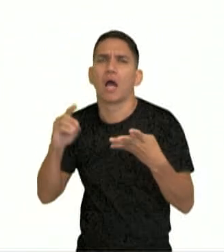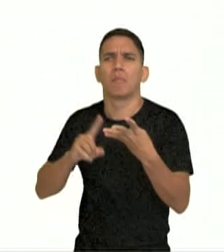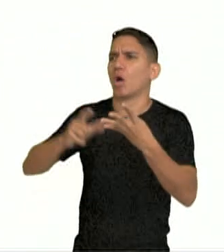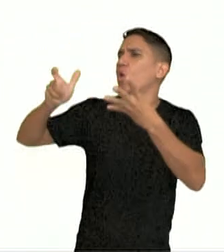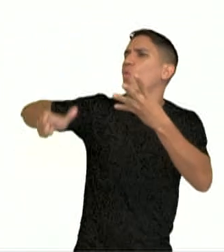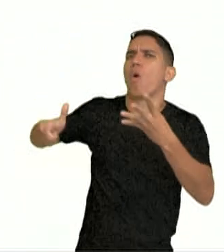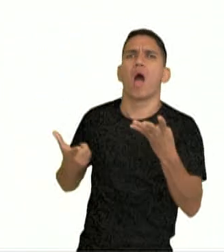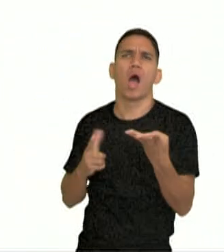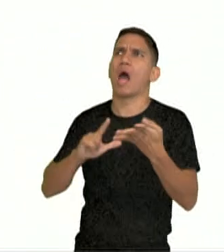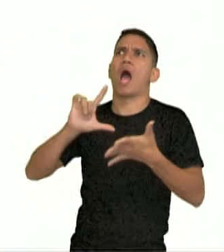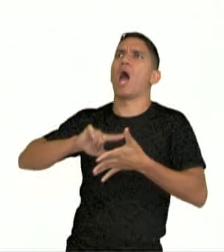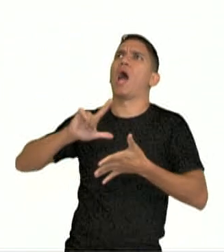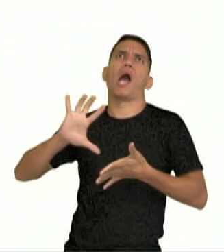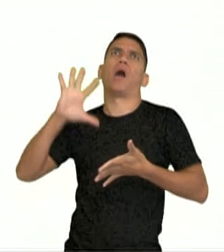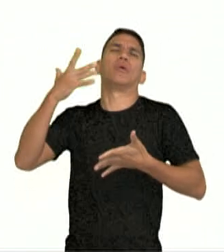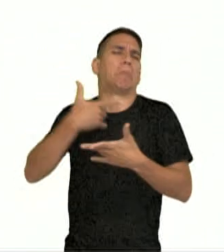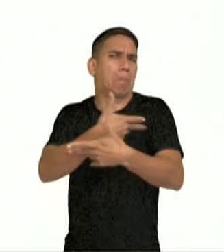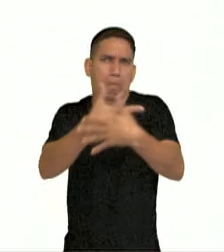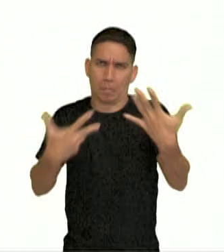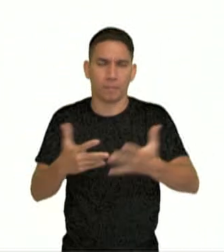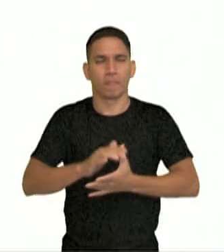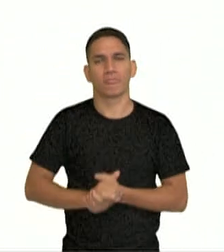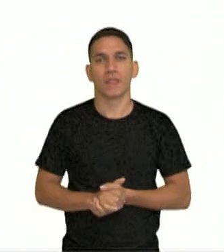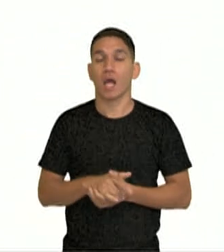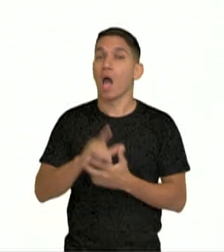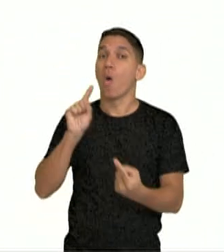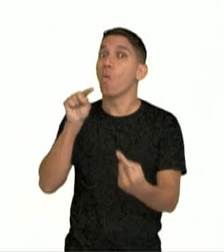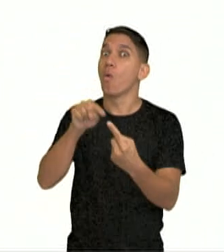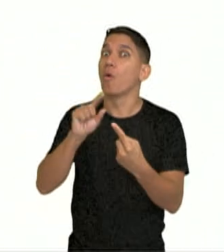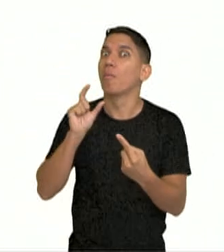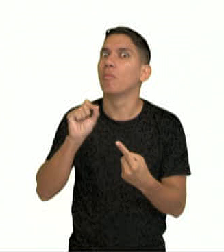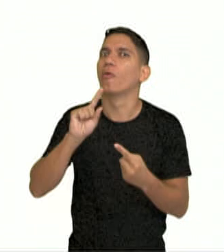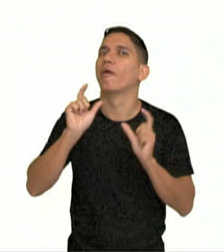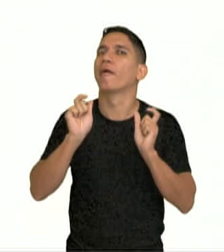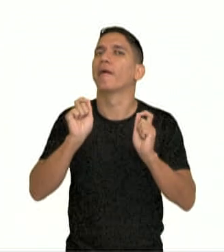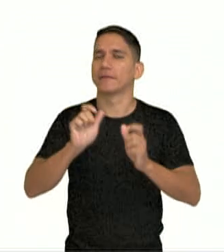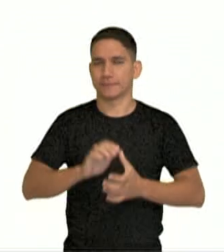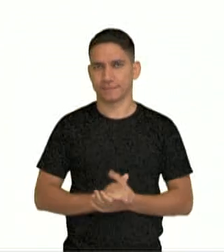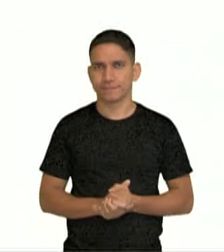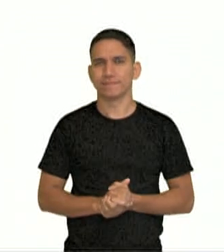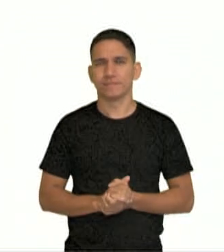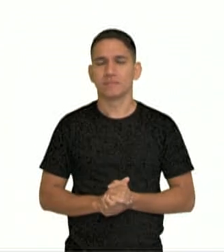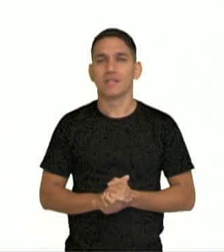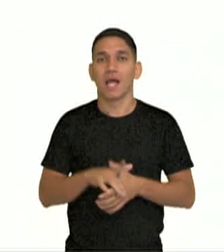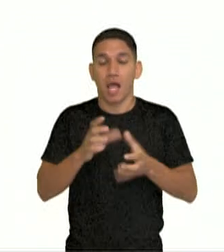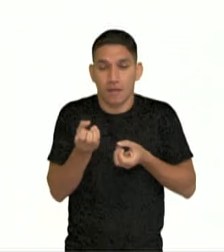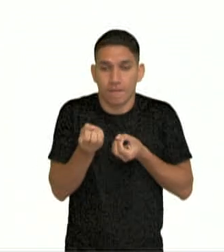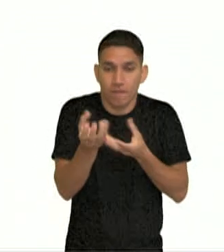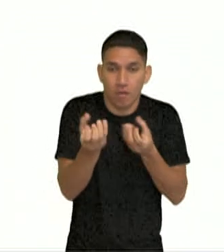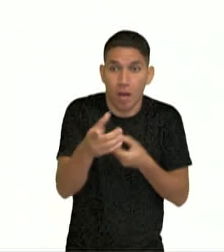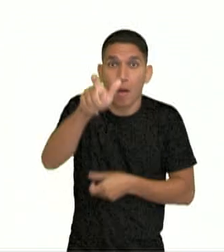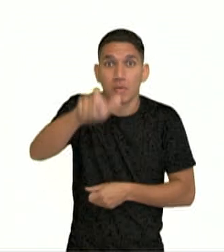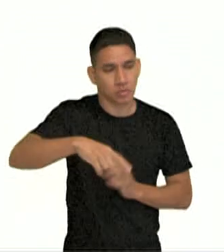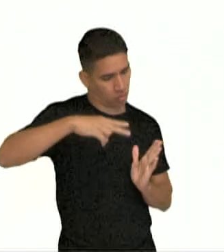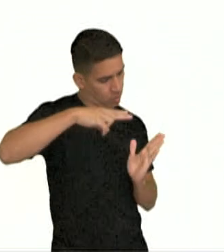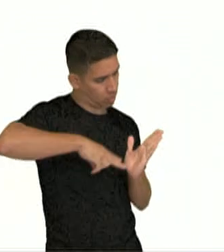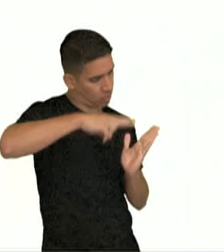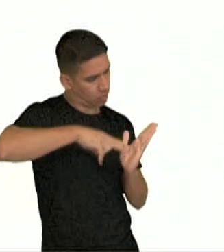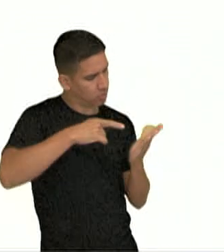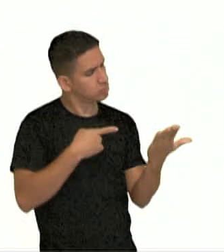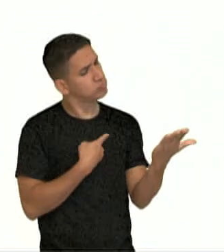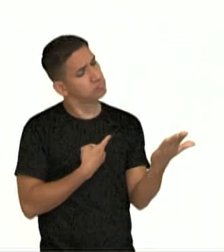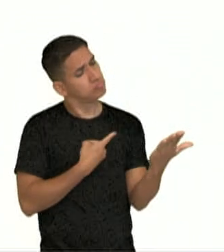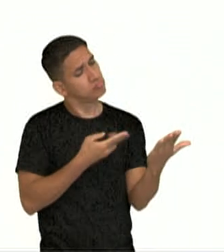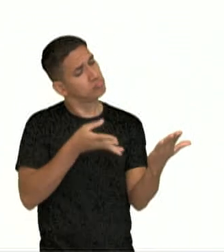de um acontecimento. A sua intenção é, sobretudo, transmitir para o leitor as